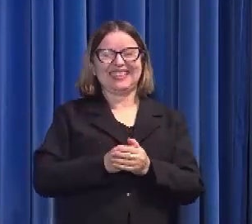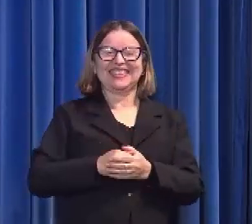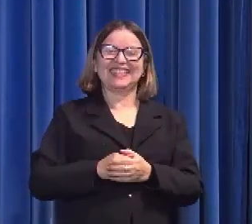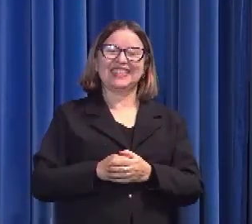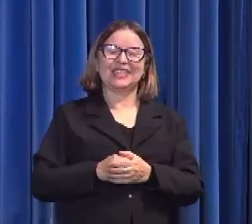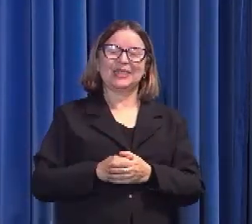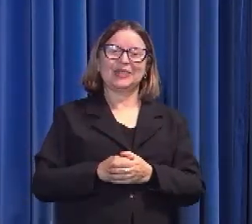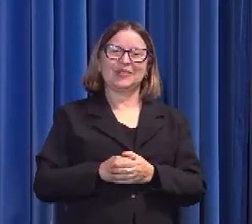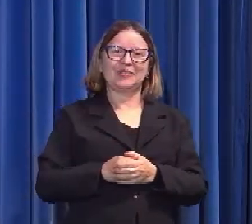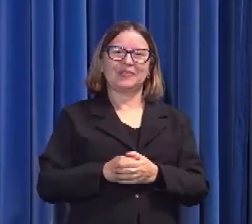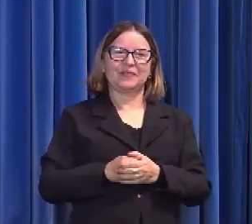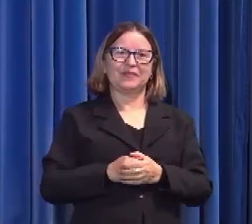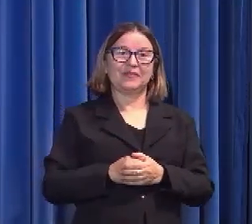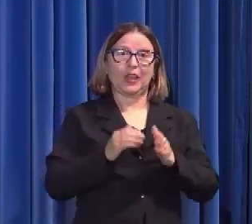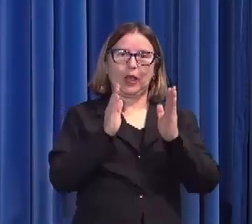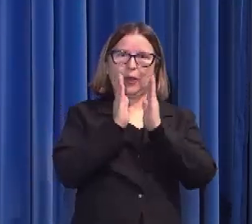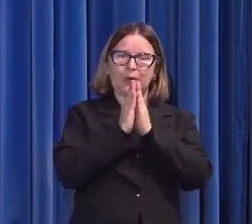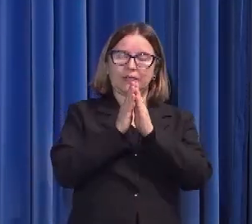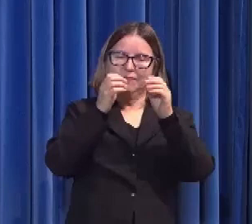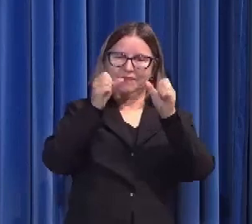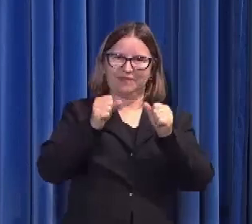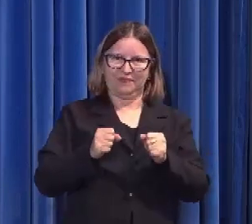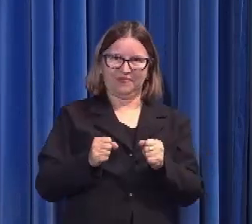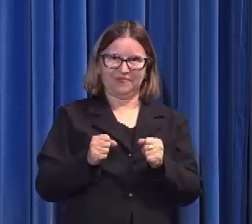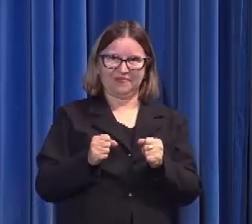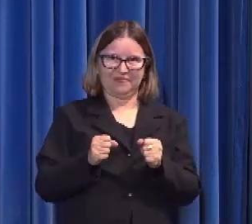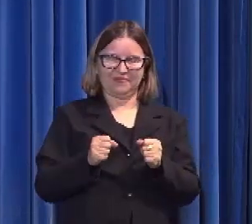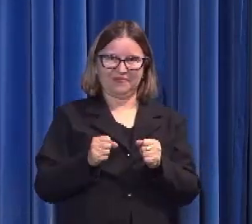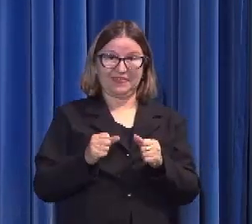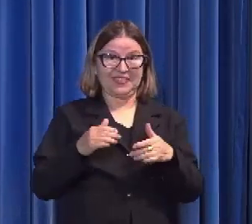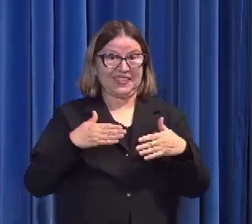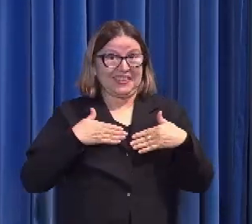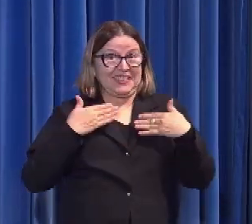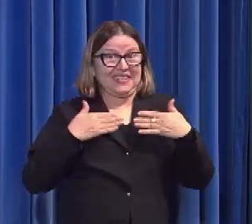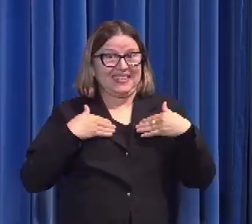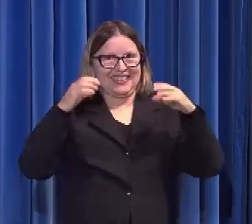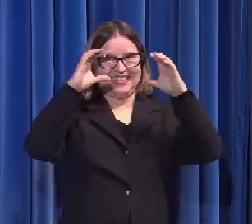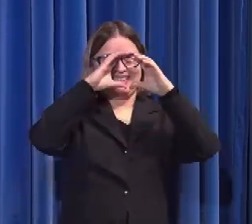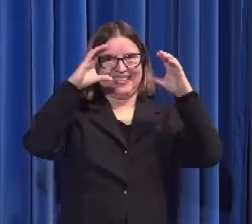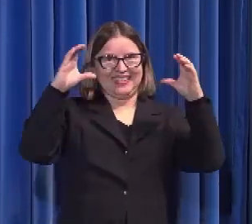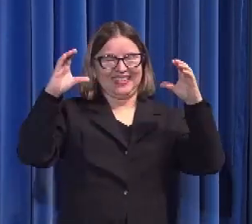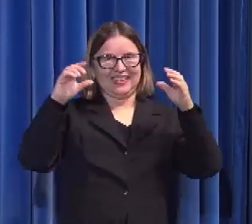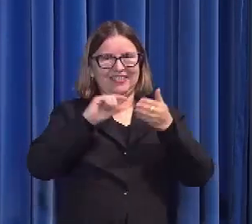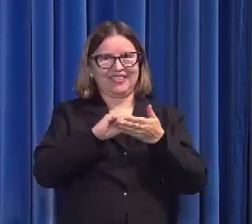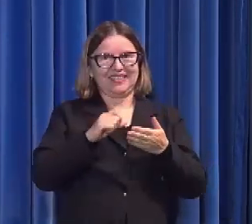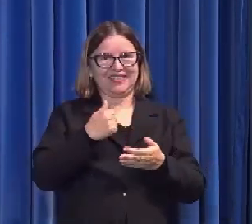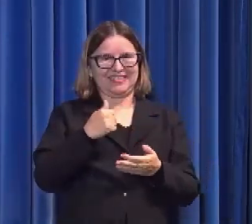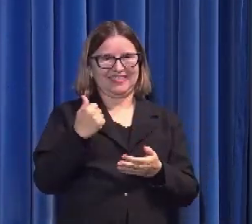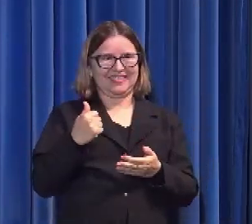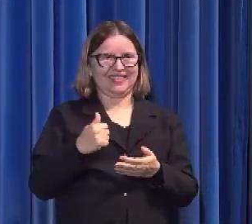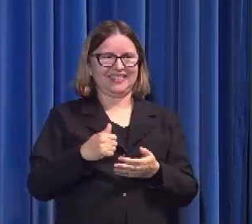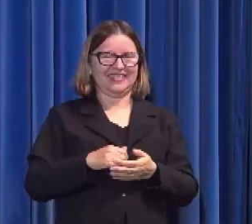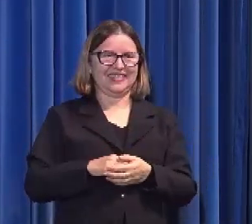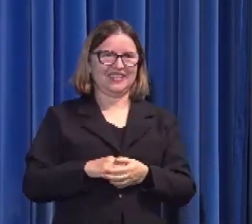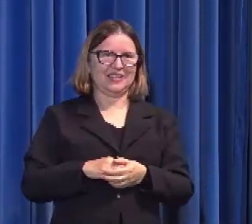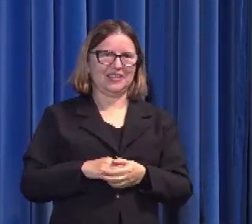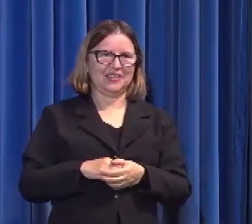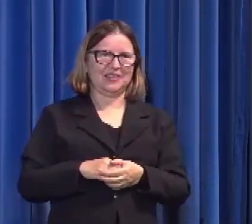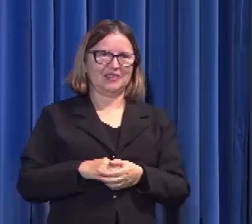a oração é eficaz a alegria Celeste Versículo 11